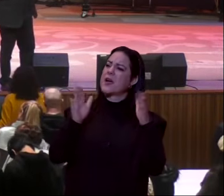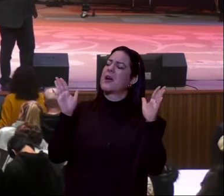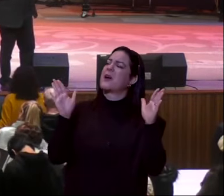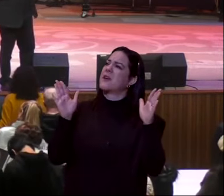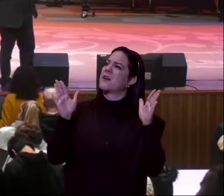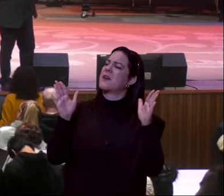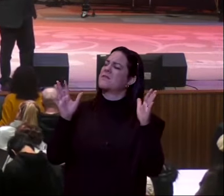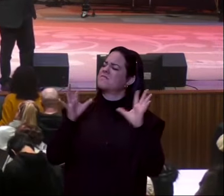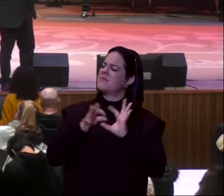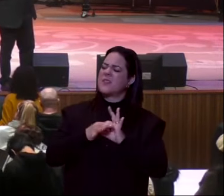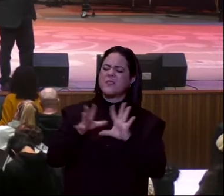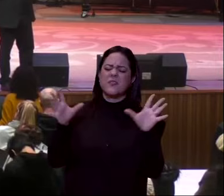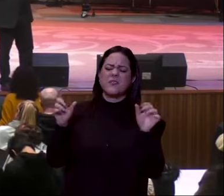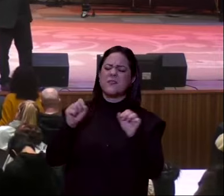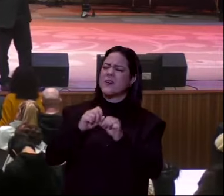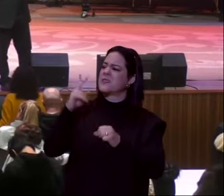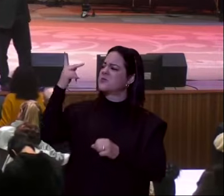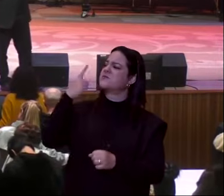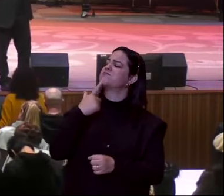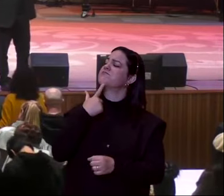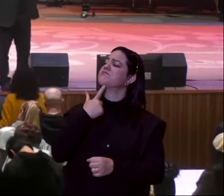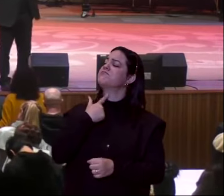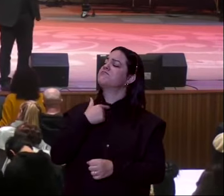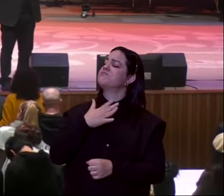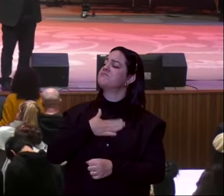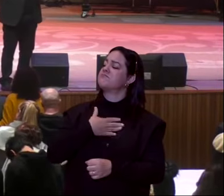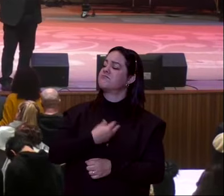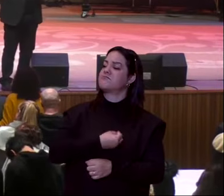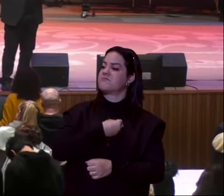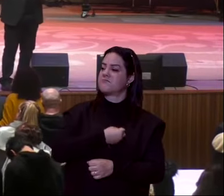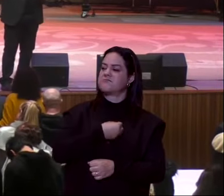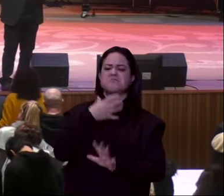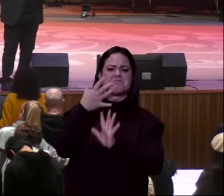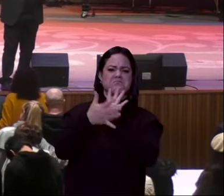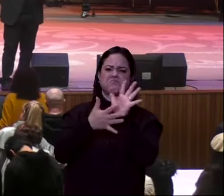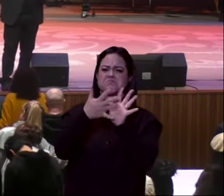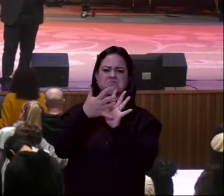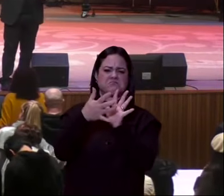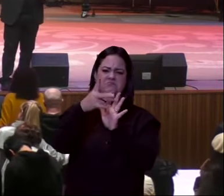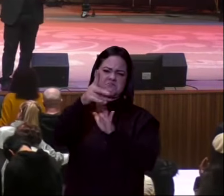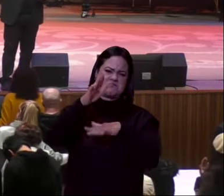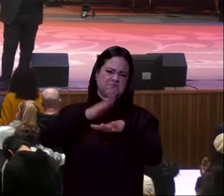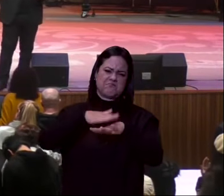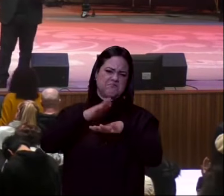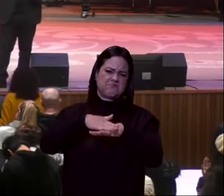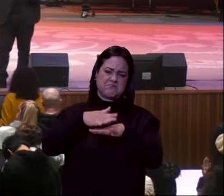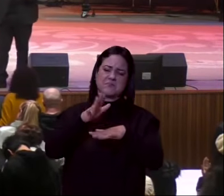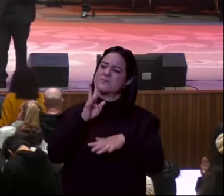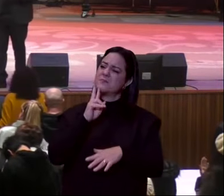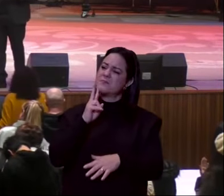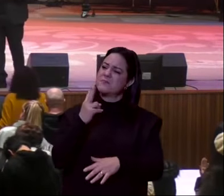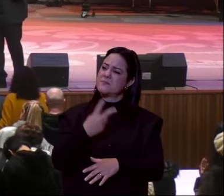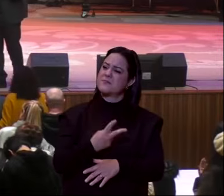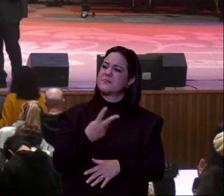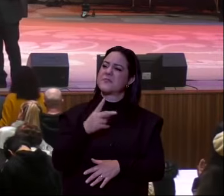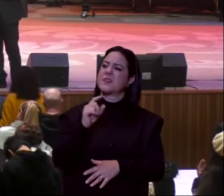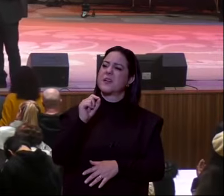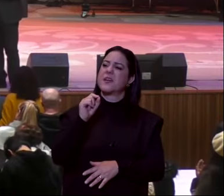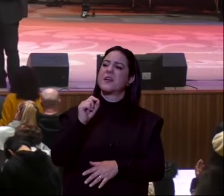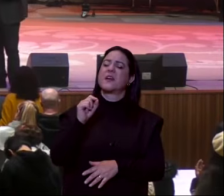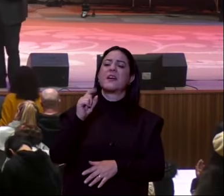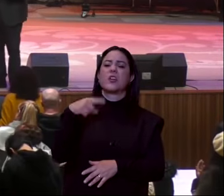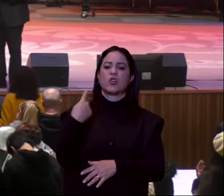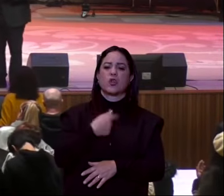e faz a tua vontade na minha vida. Usa as tuas palavras para isso. Reconhece diante dele quem